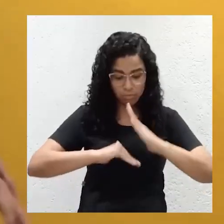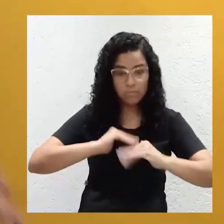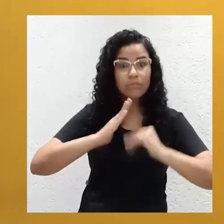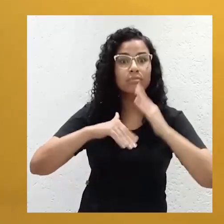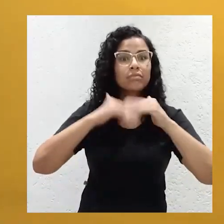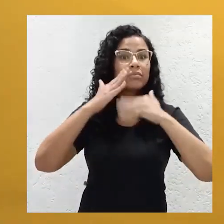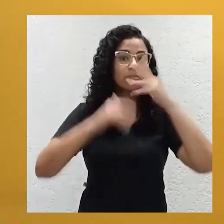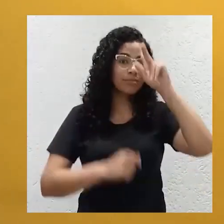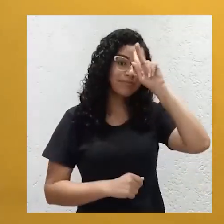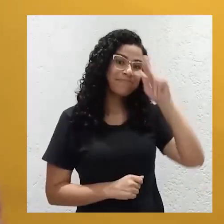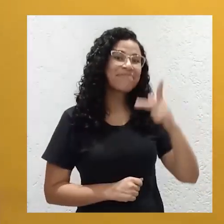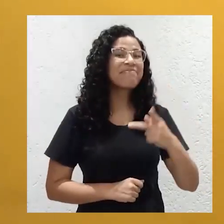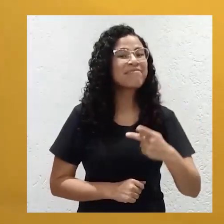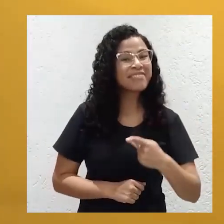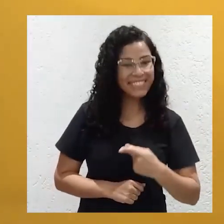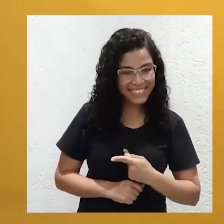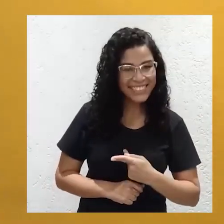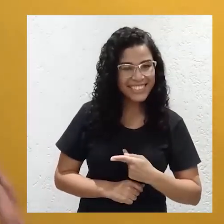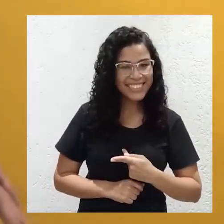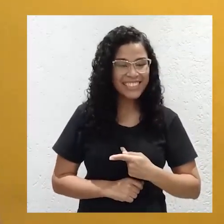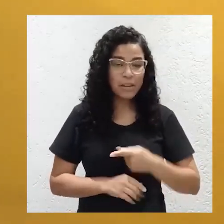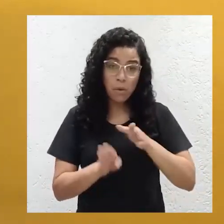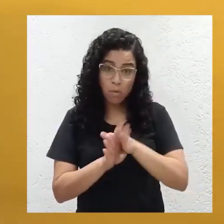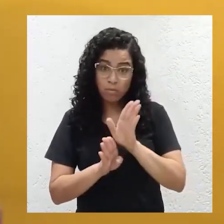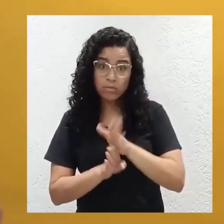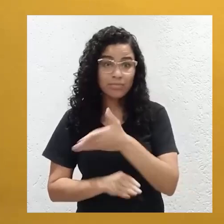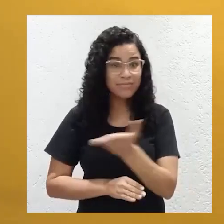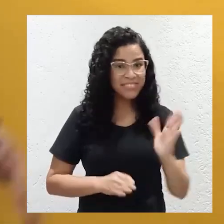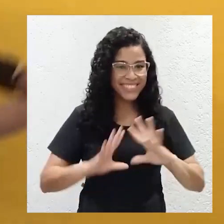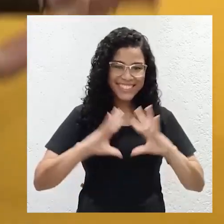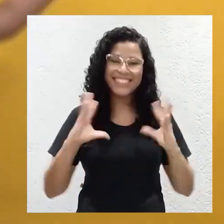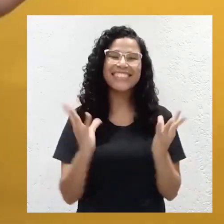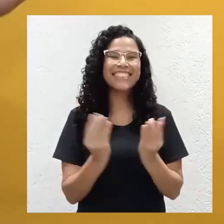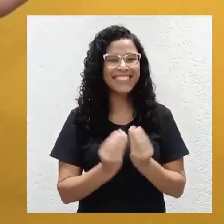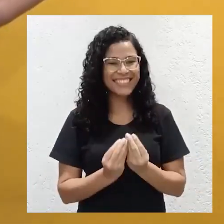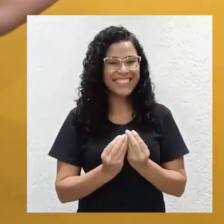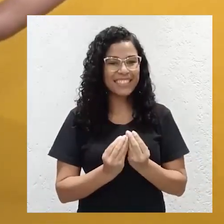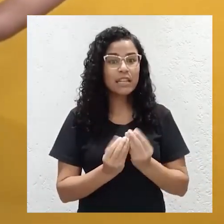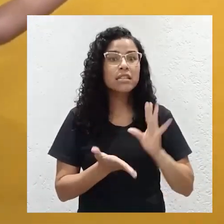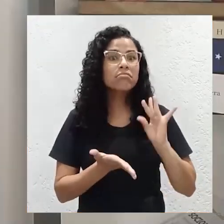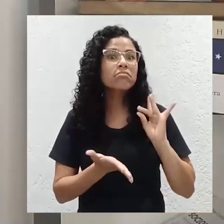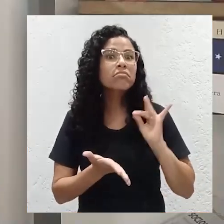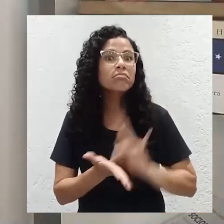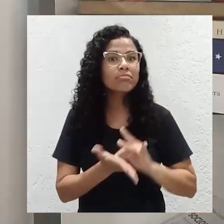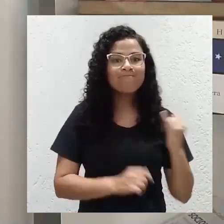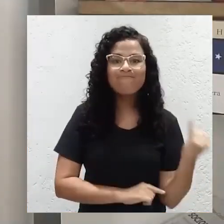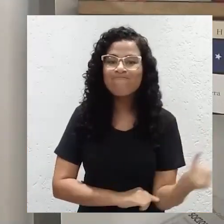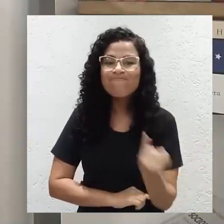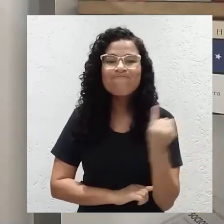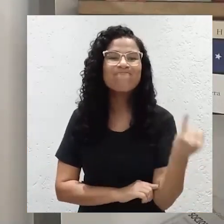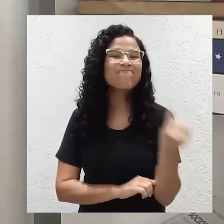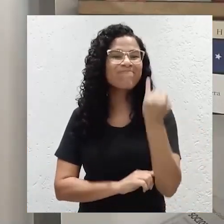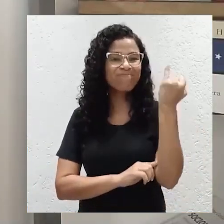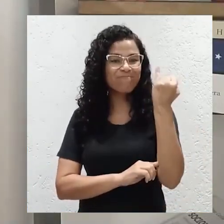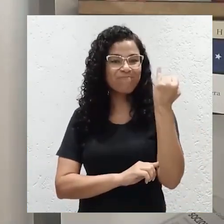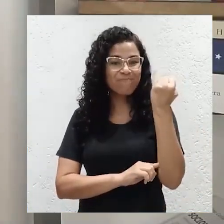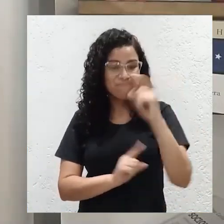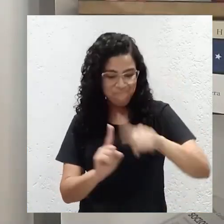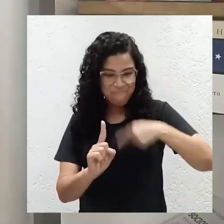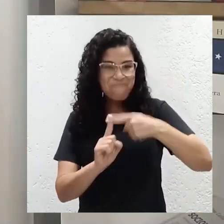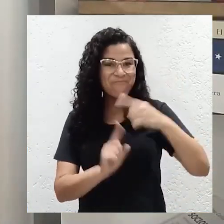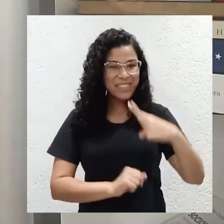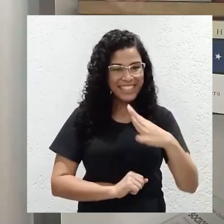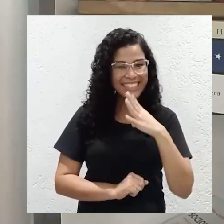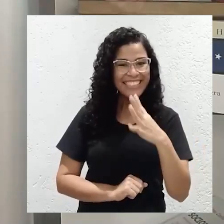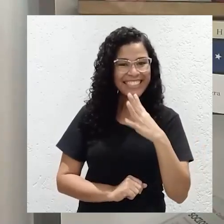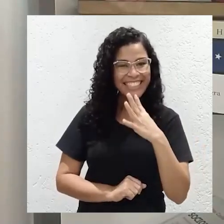Interação, desenvolvimento, autonomia, com orientação para a família. A certeza da importância da